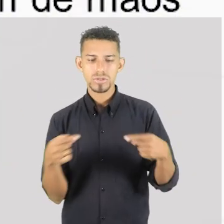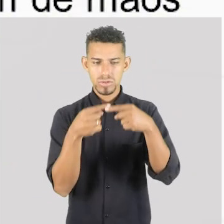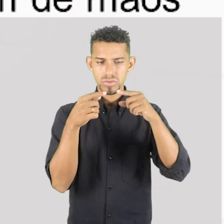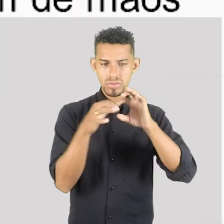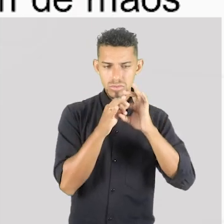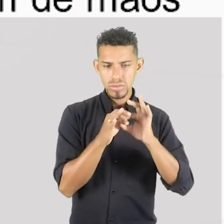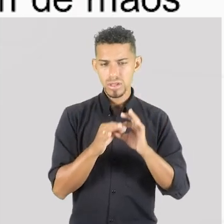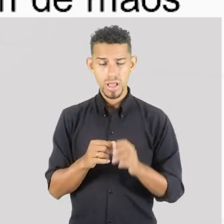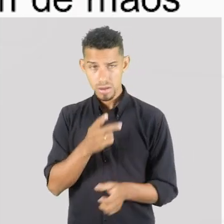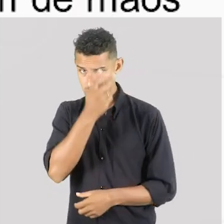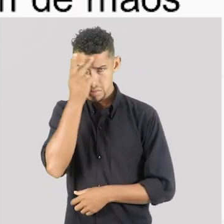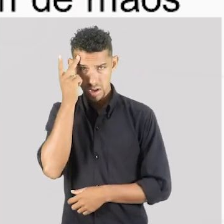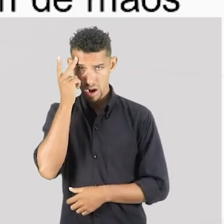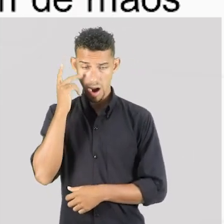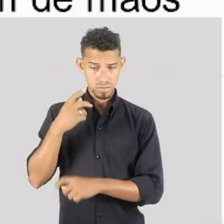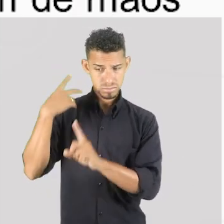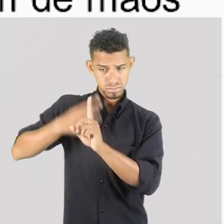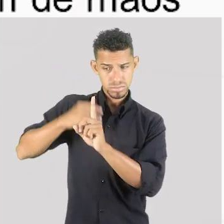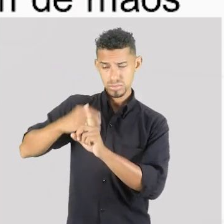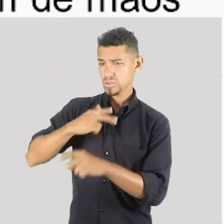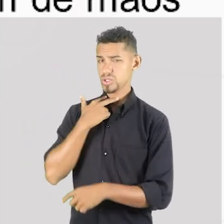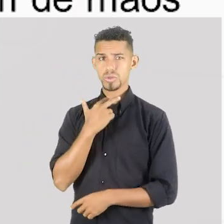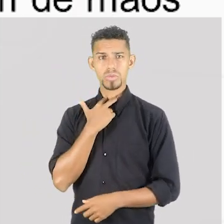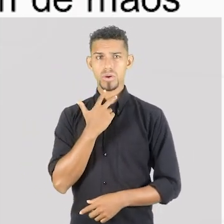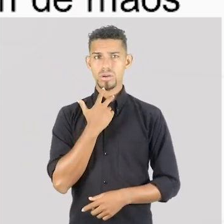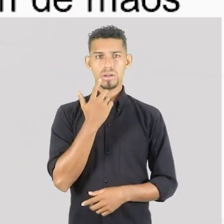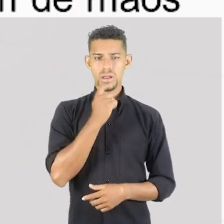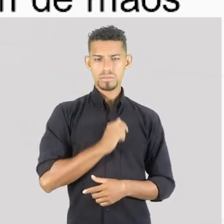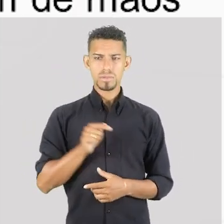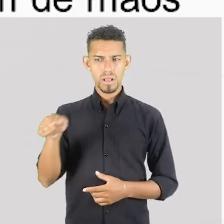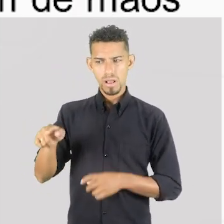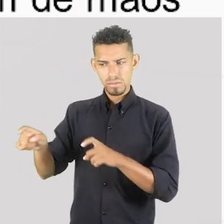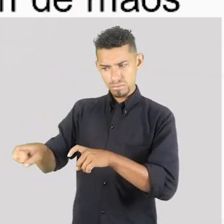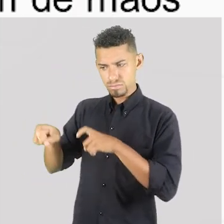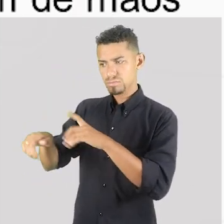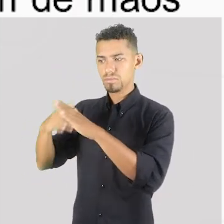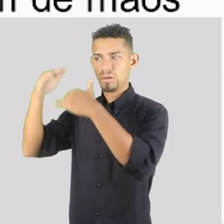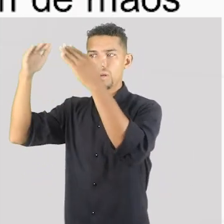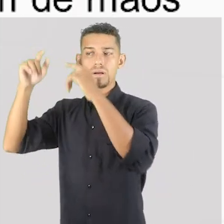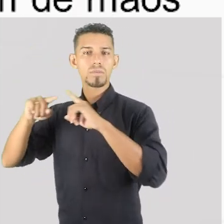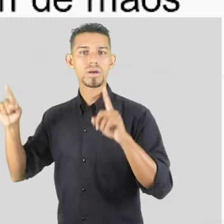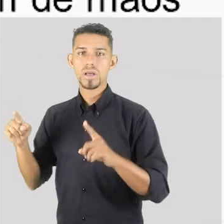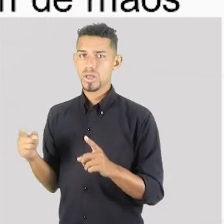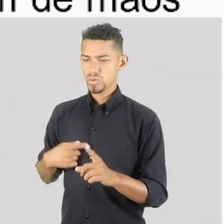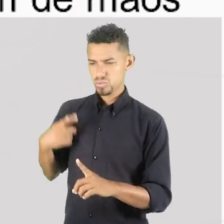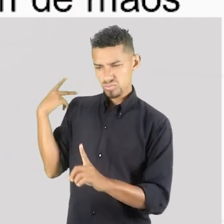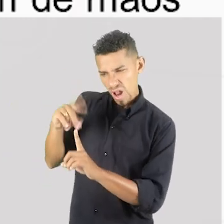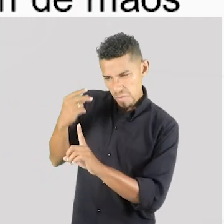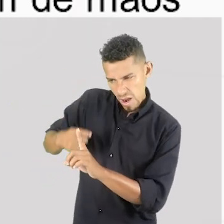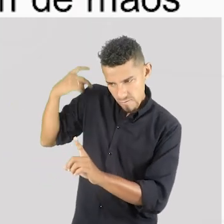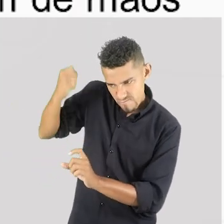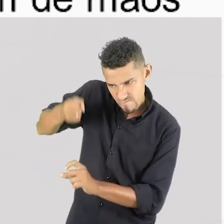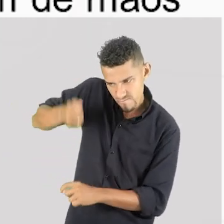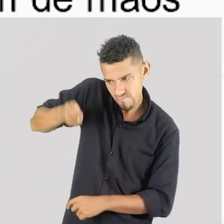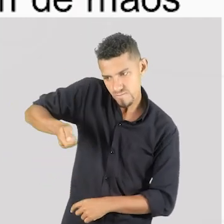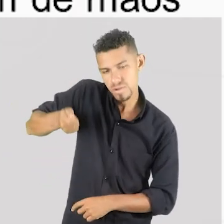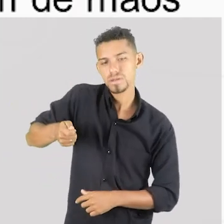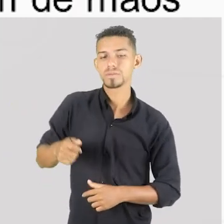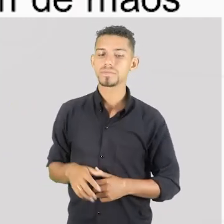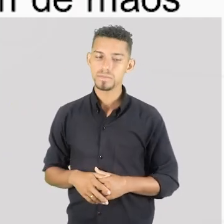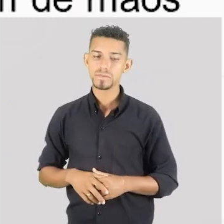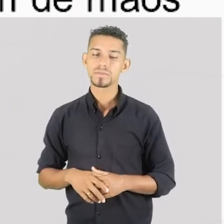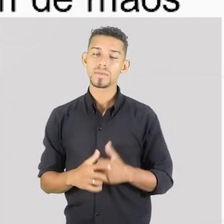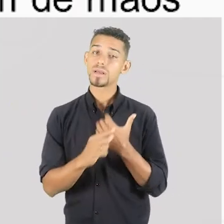o escravo não pode fazer florescer a lavoura, porque o seu trabalho é forçado. Nós temos aqui Maria